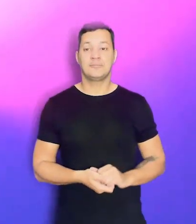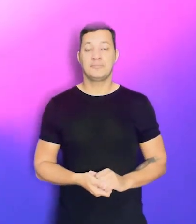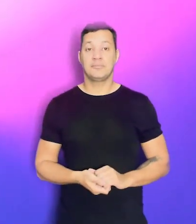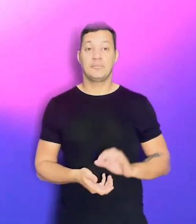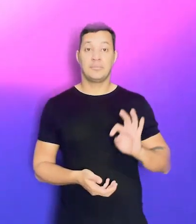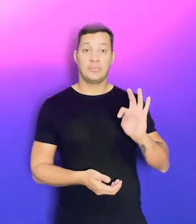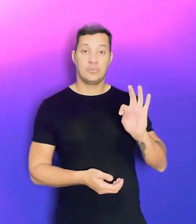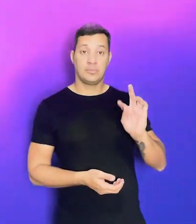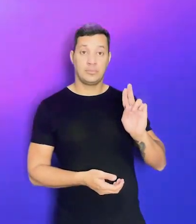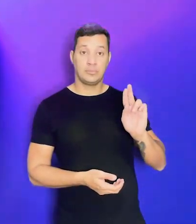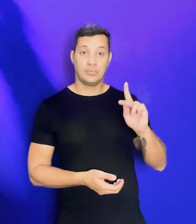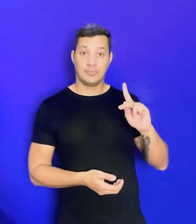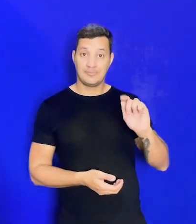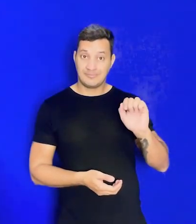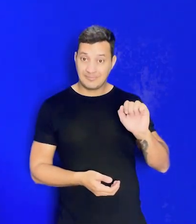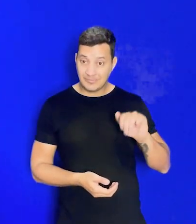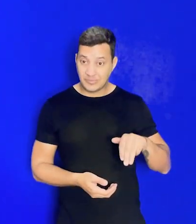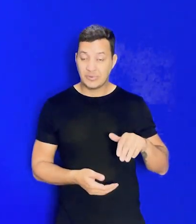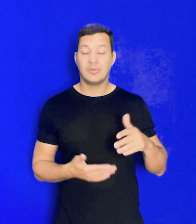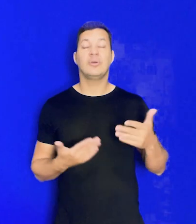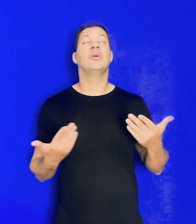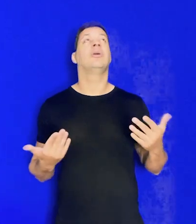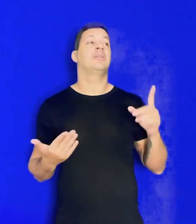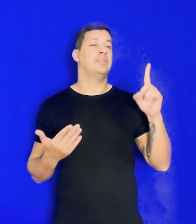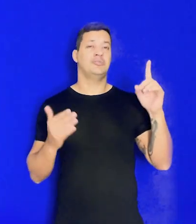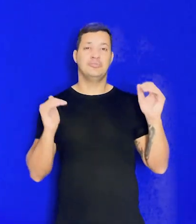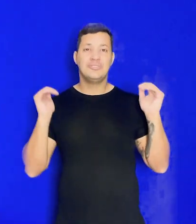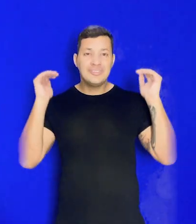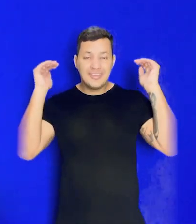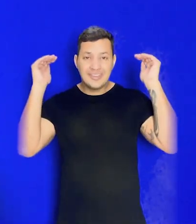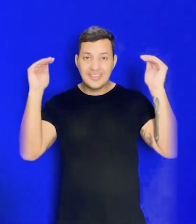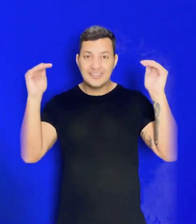Tupã, ó Deus grande,